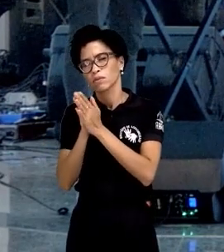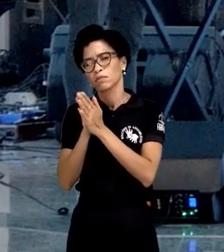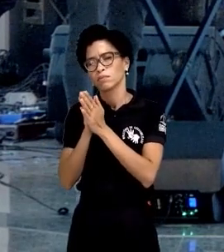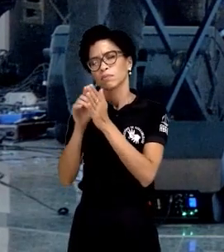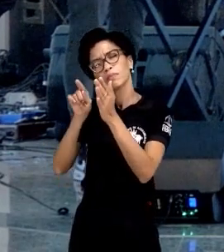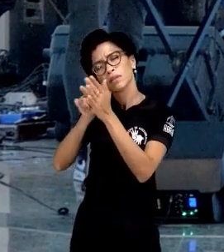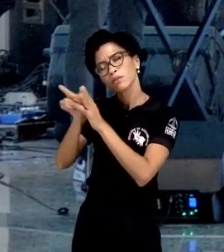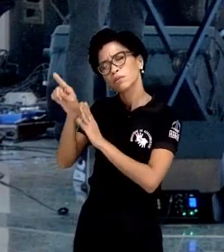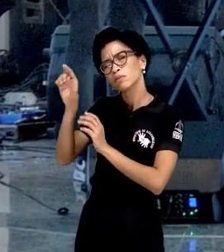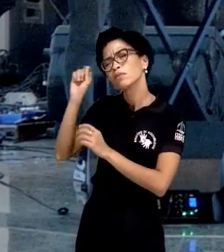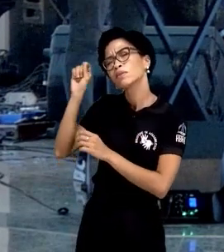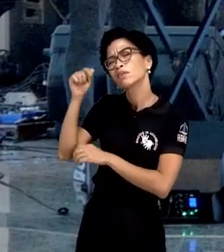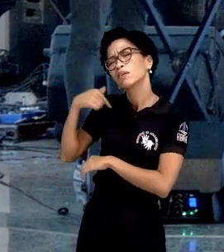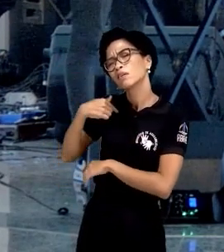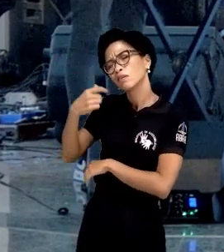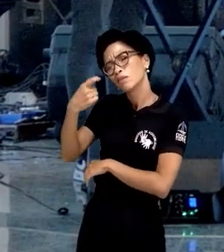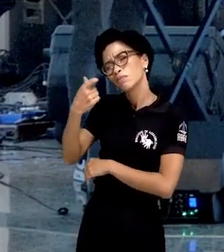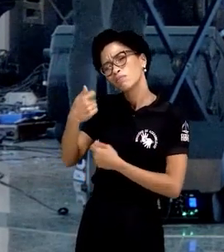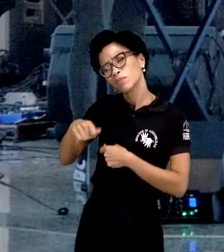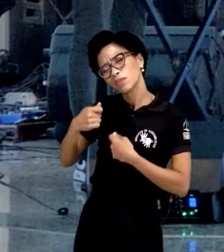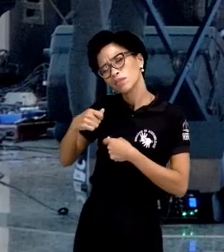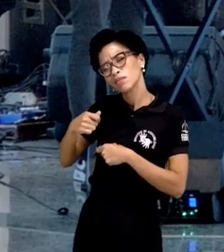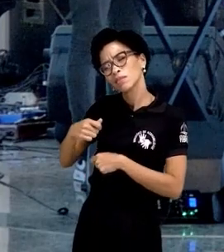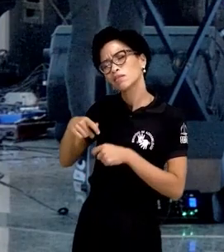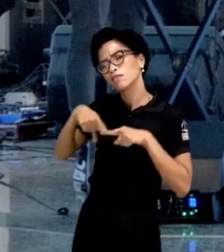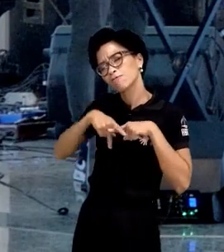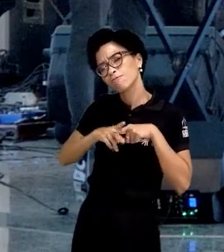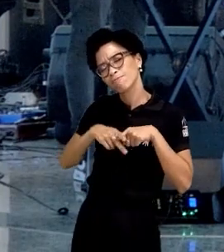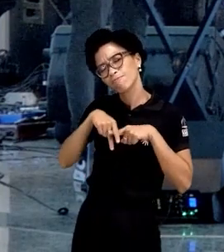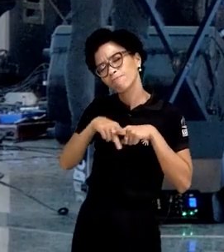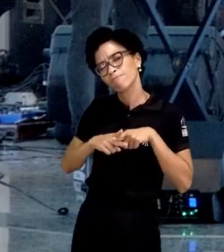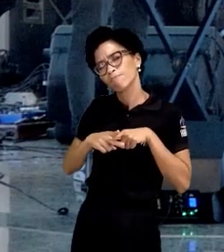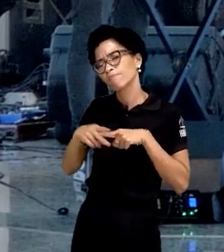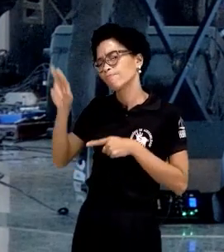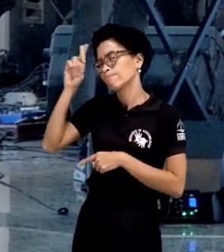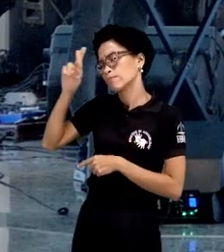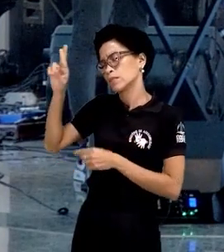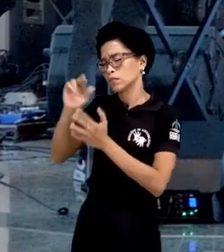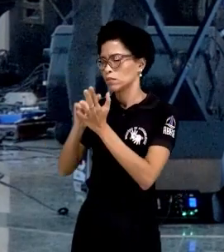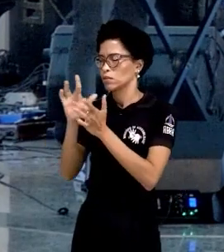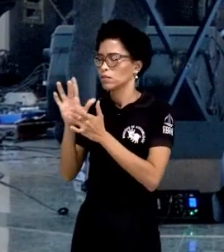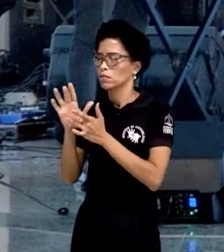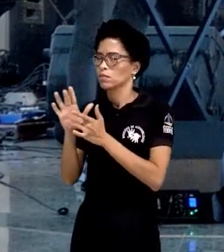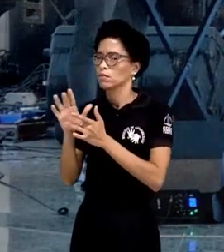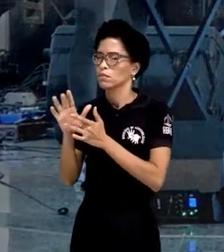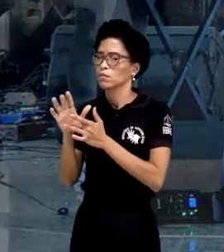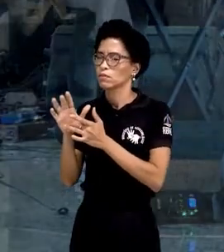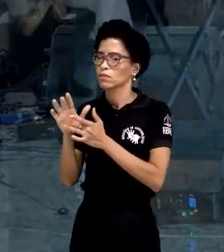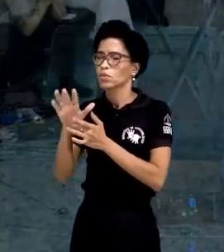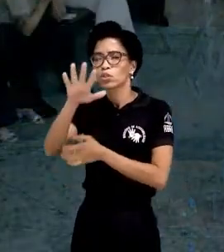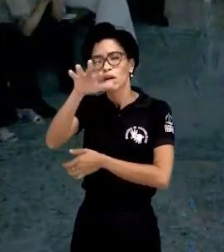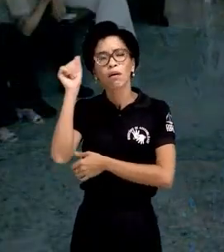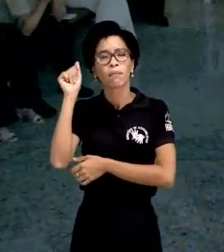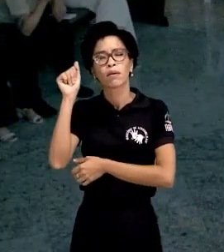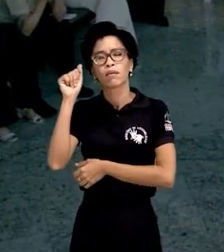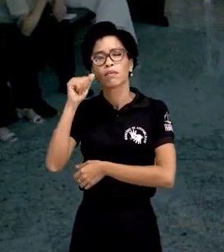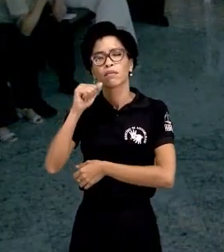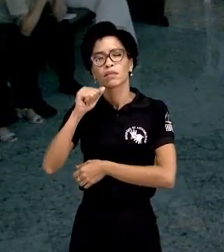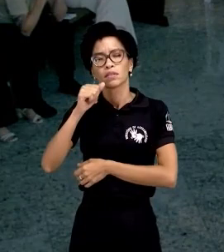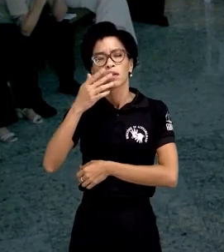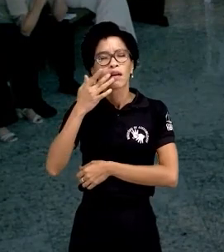O Senhor Jesus te chama para ser sal, para trazer a diferença.